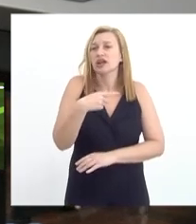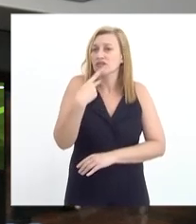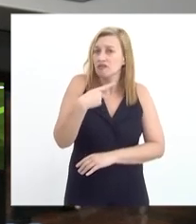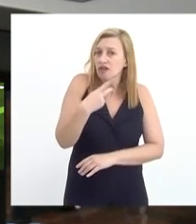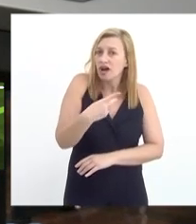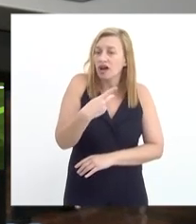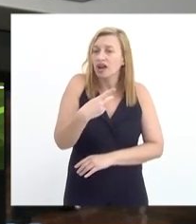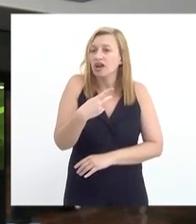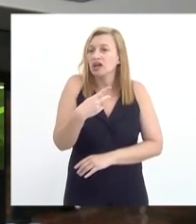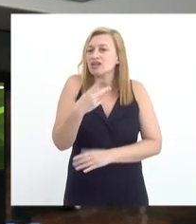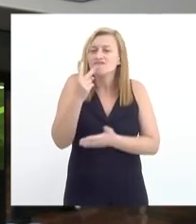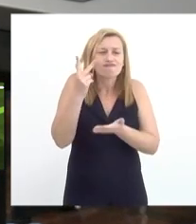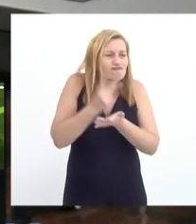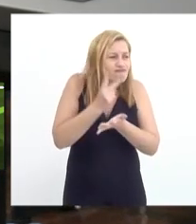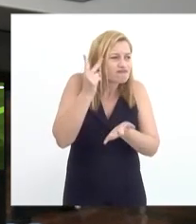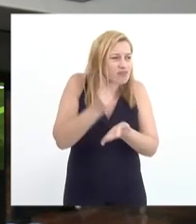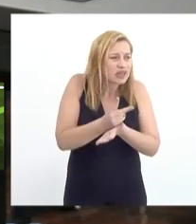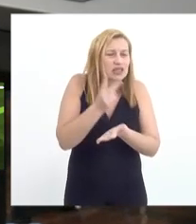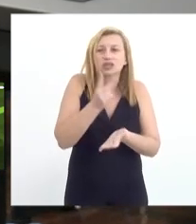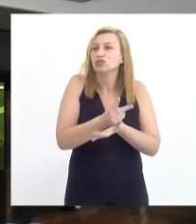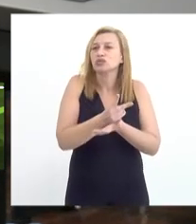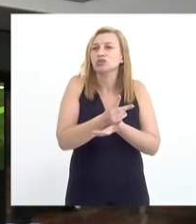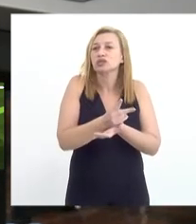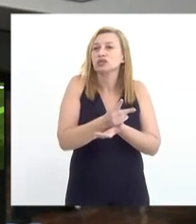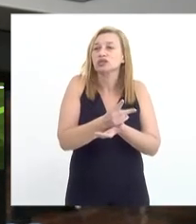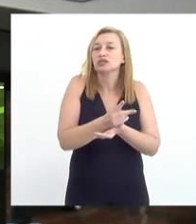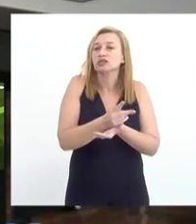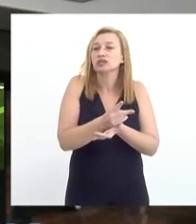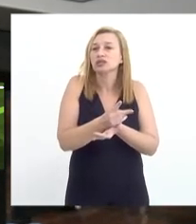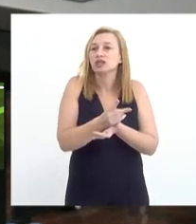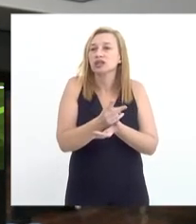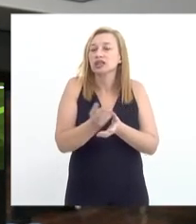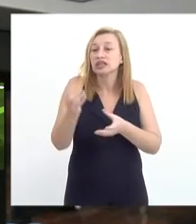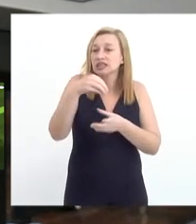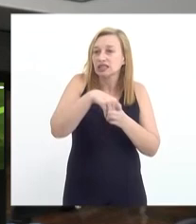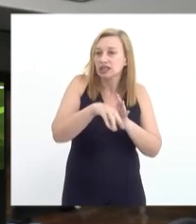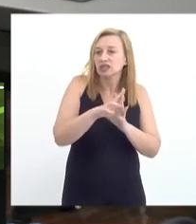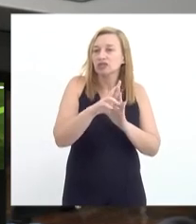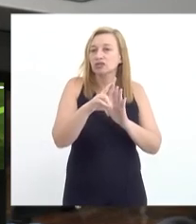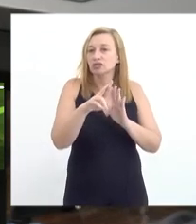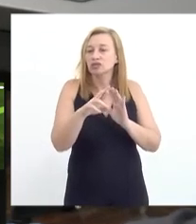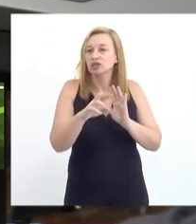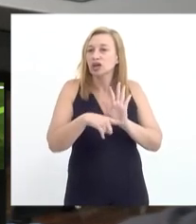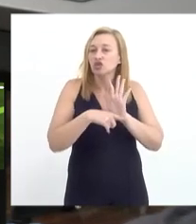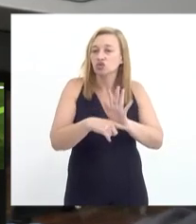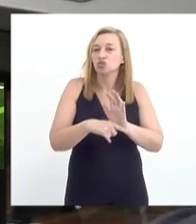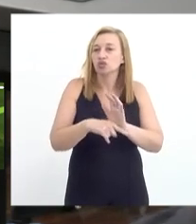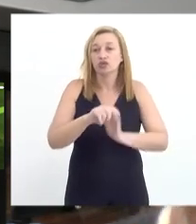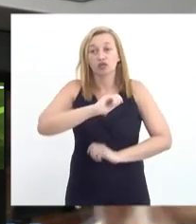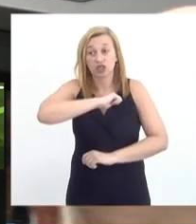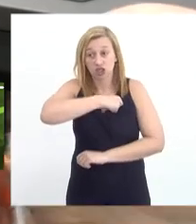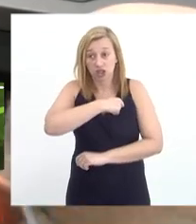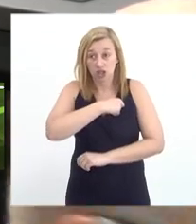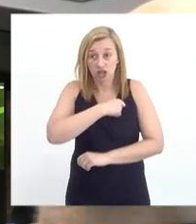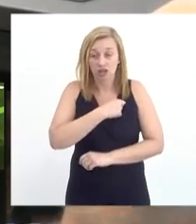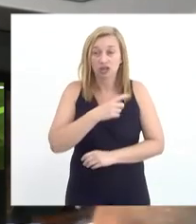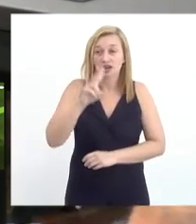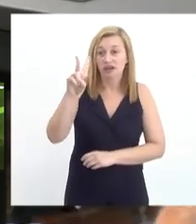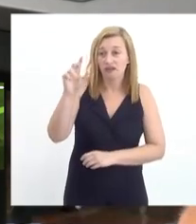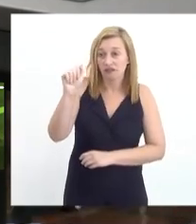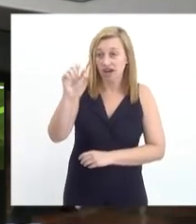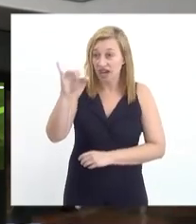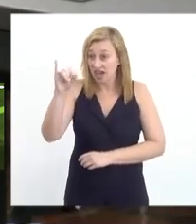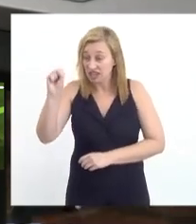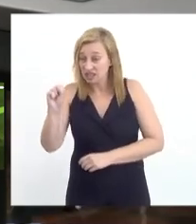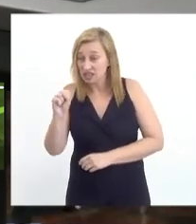É que mesmo Que não esteja Previsto No regime De recuperação Fiscal Diante da vacância